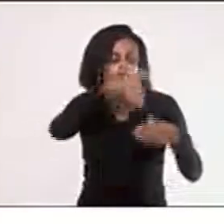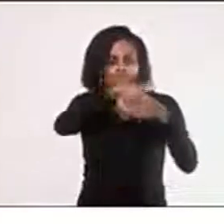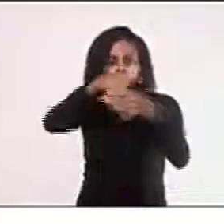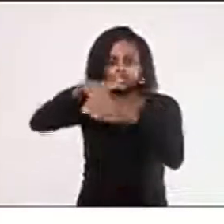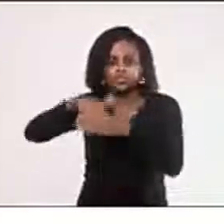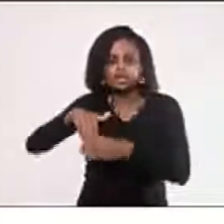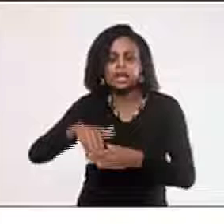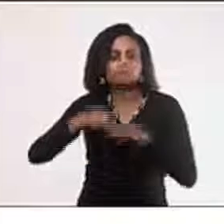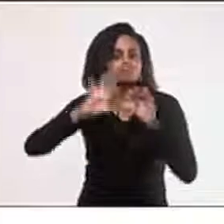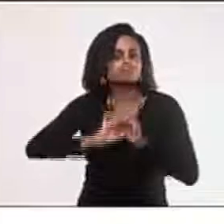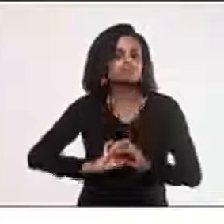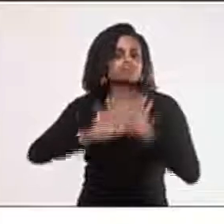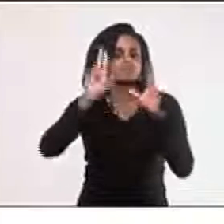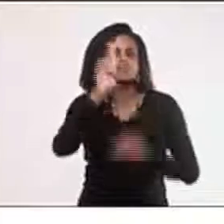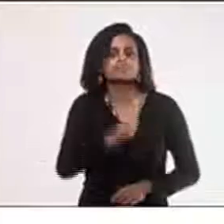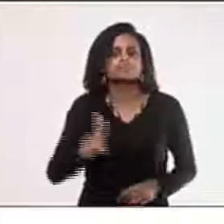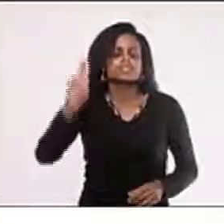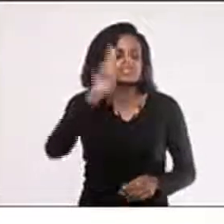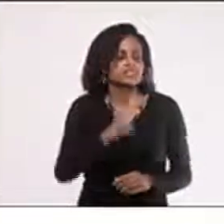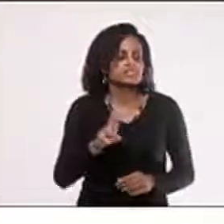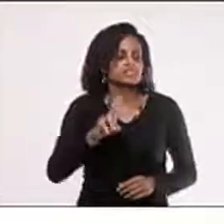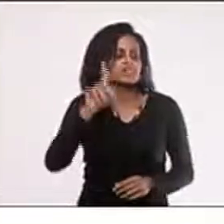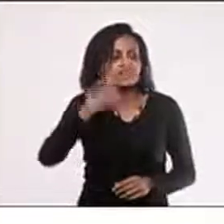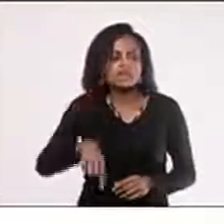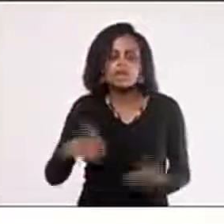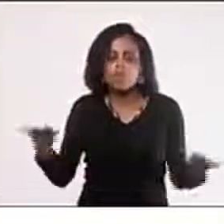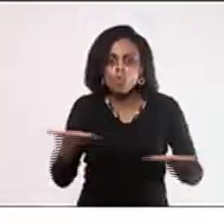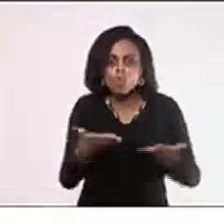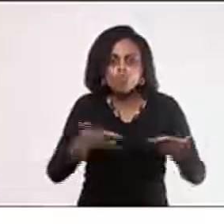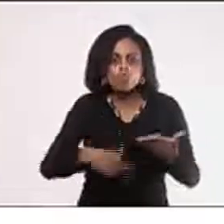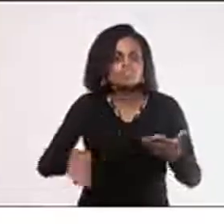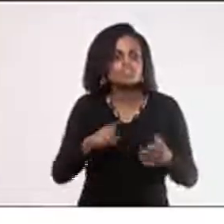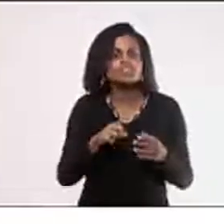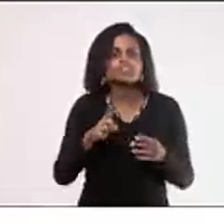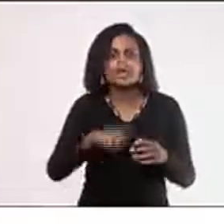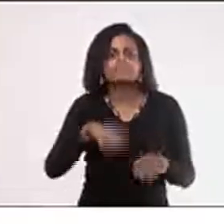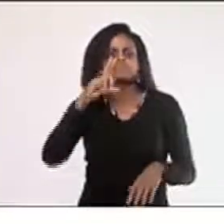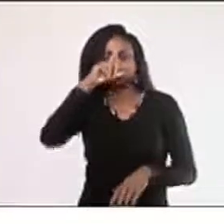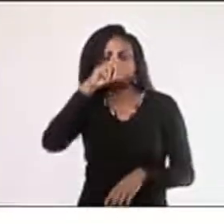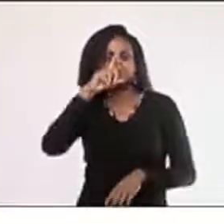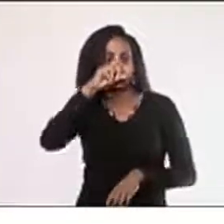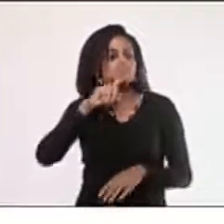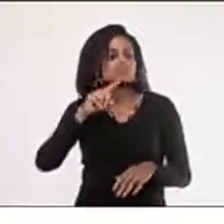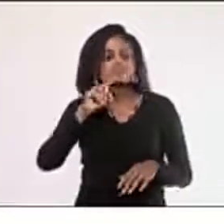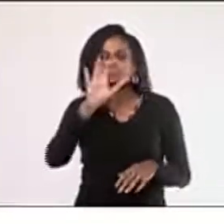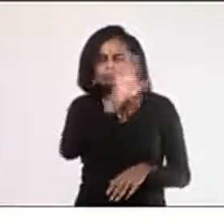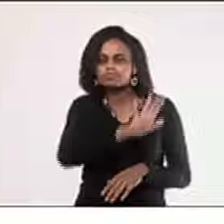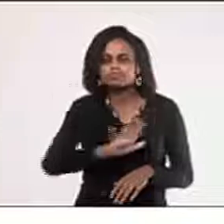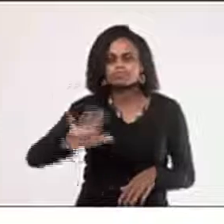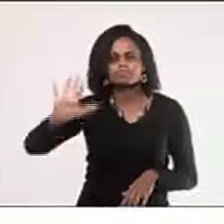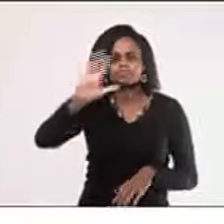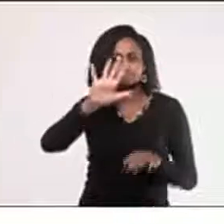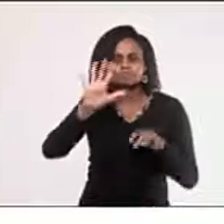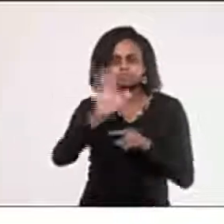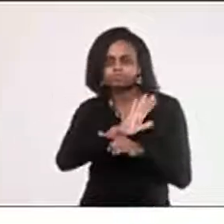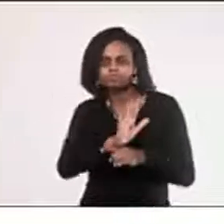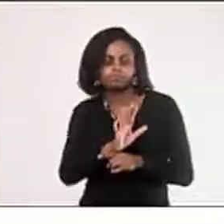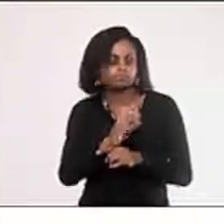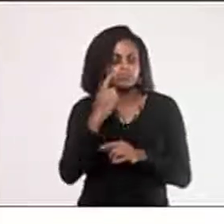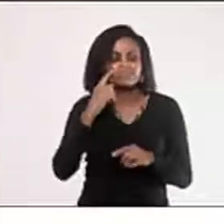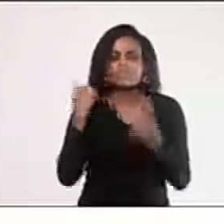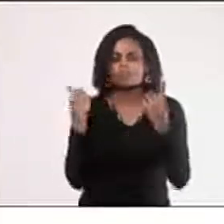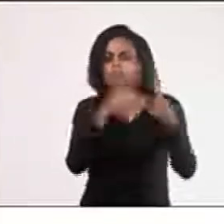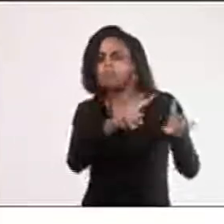pela autonomia universitária. E é isso hoje que está em jogo, num cenário de ataque